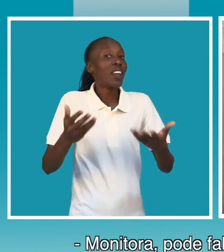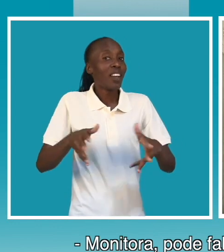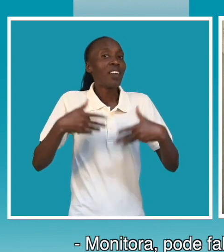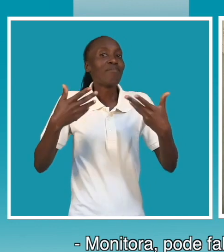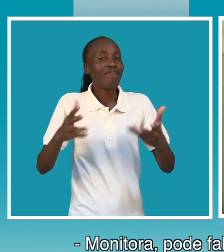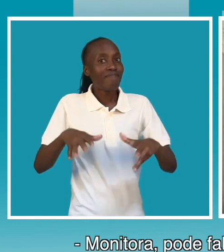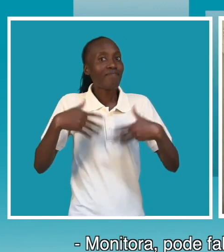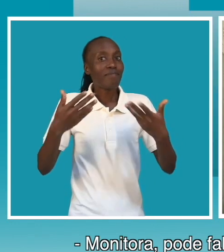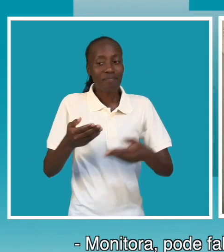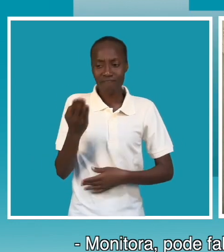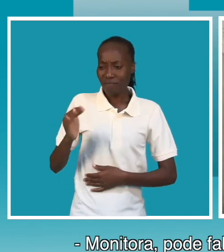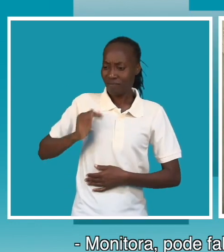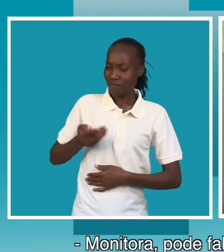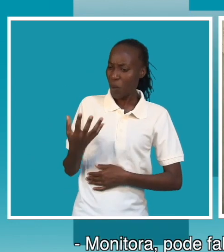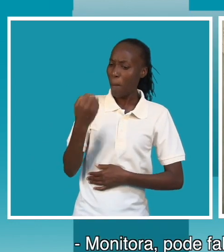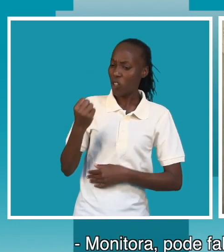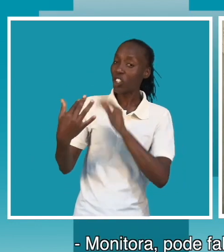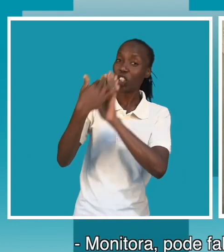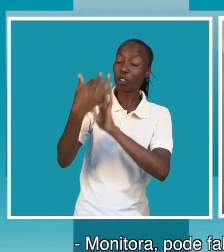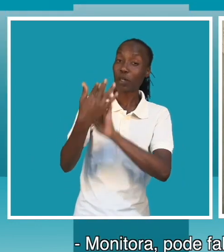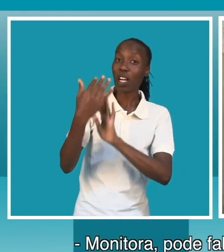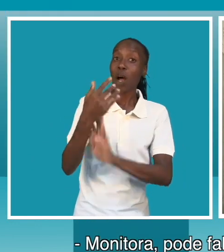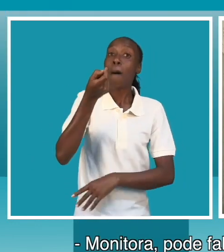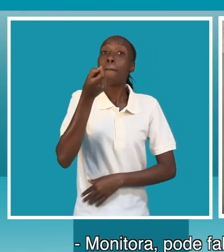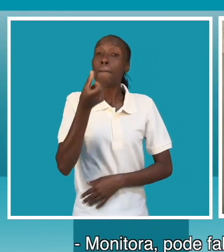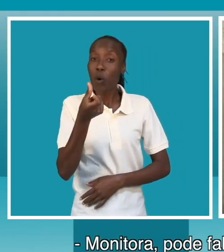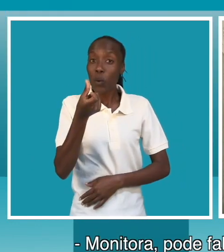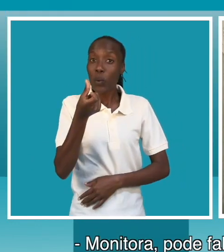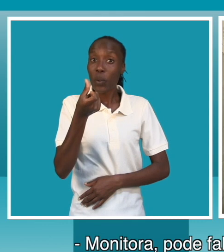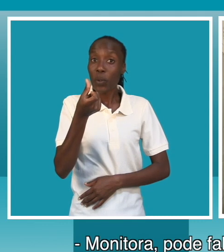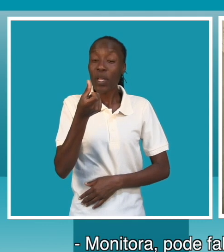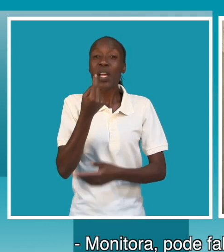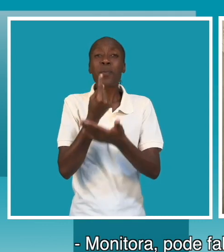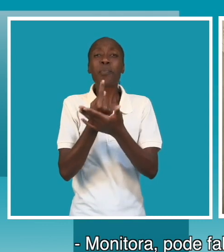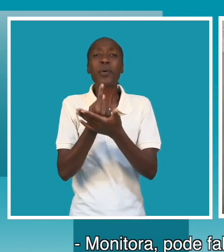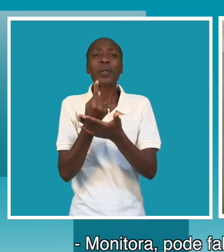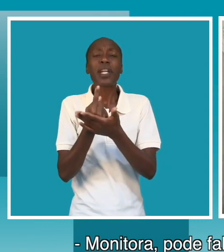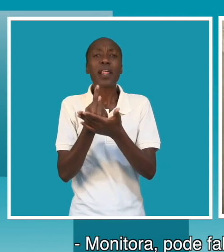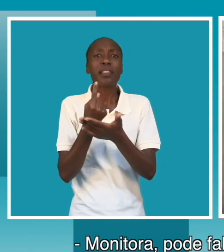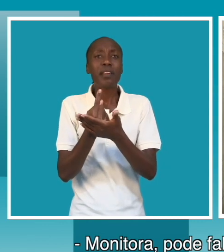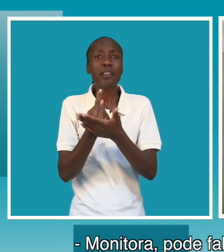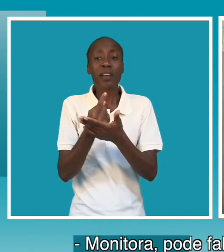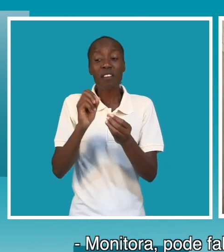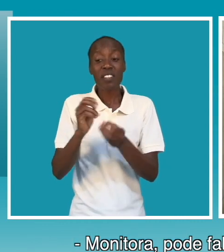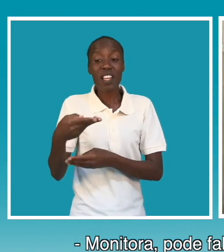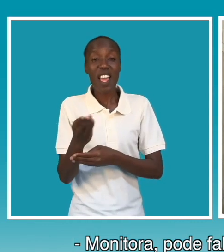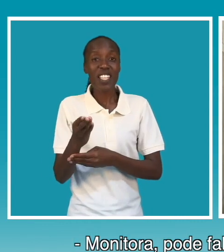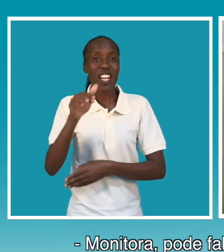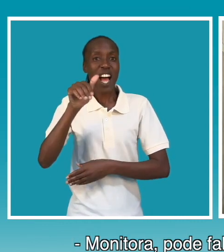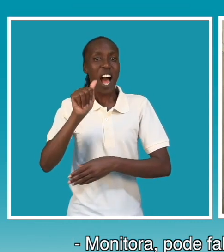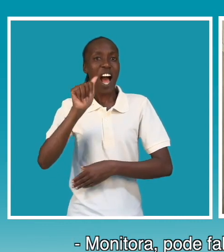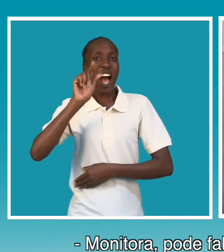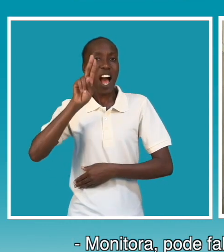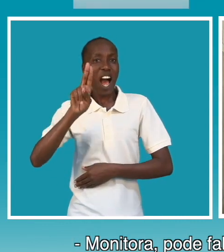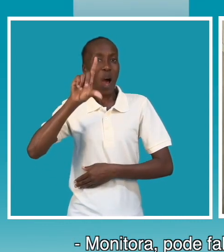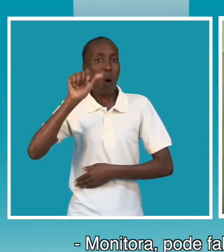E monitora, pode nos falar um pouco da importância desta aula para uma pessoa com